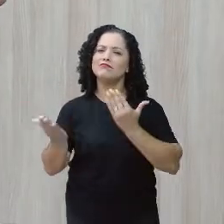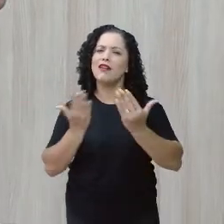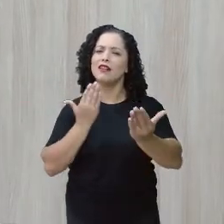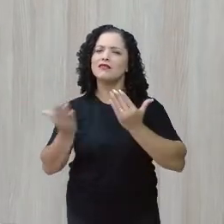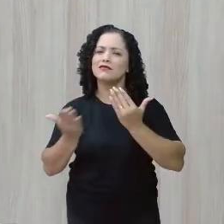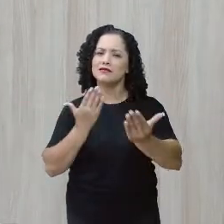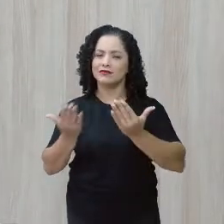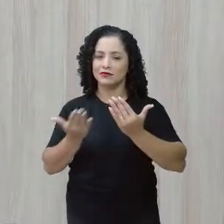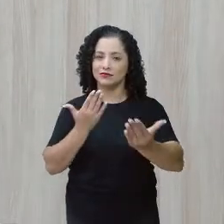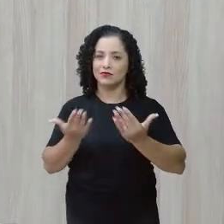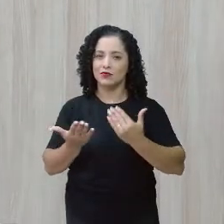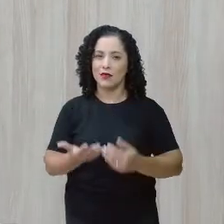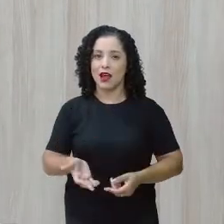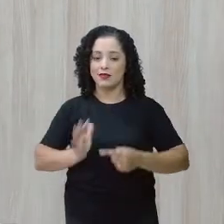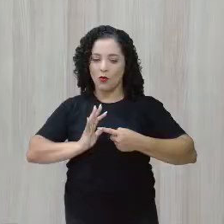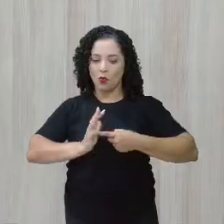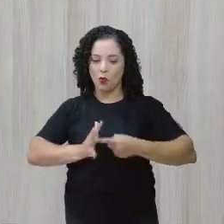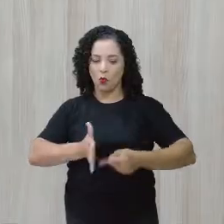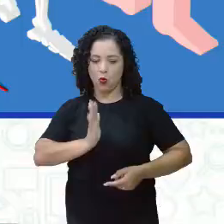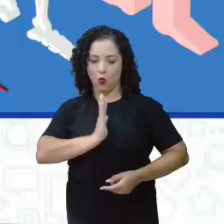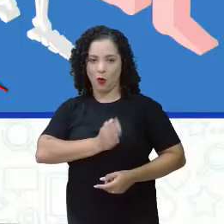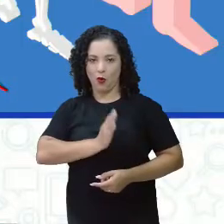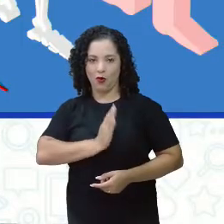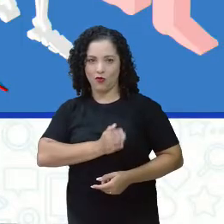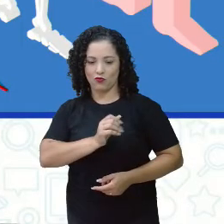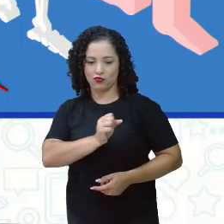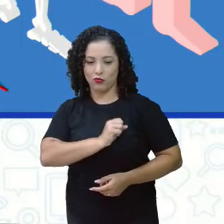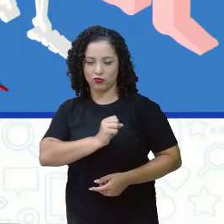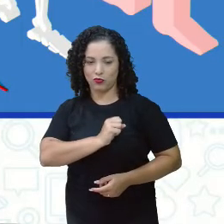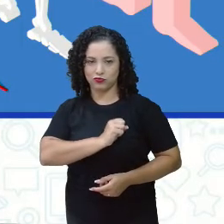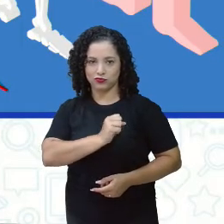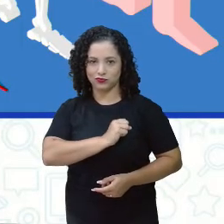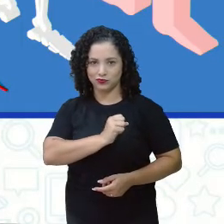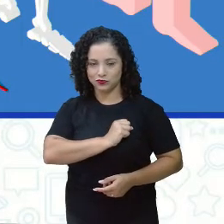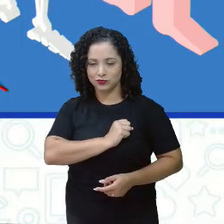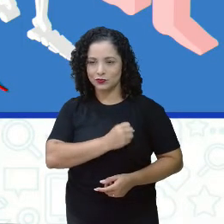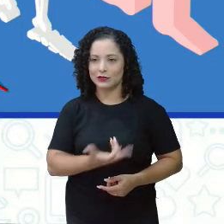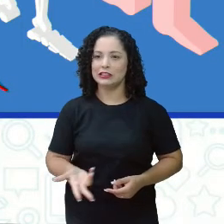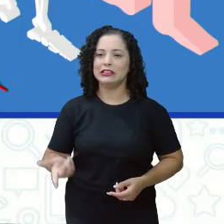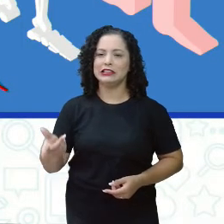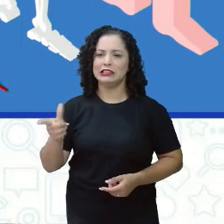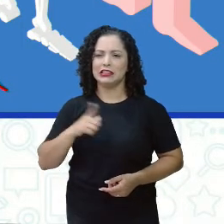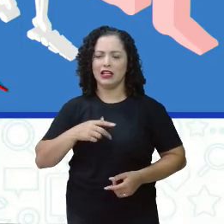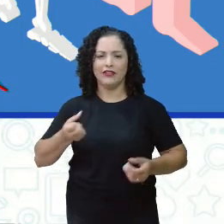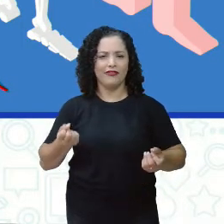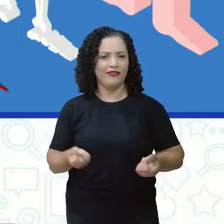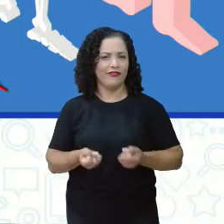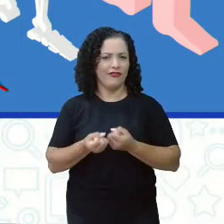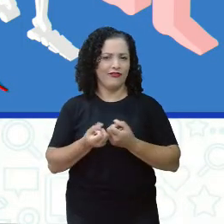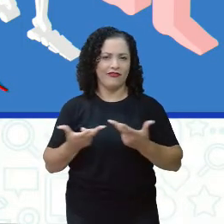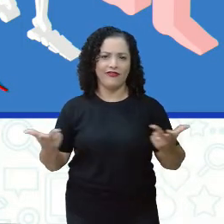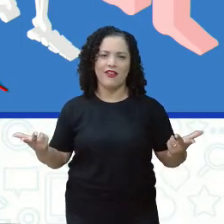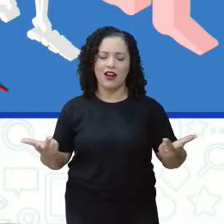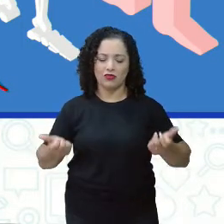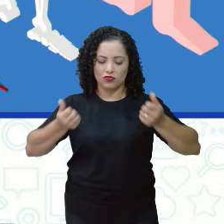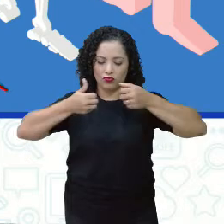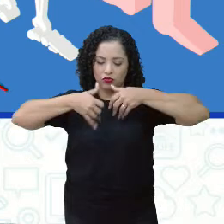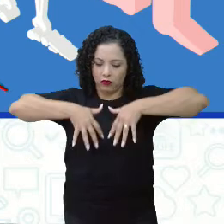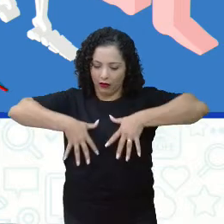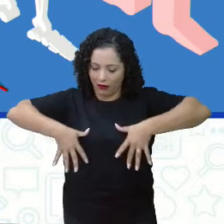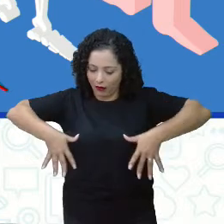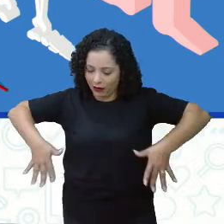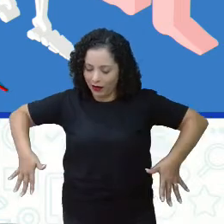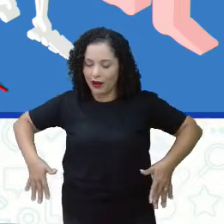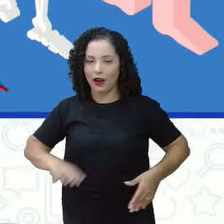né? Então, o que é que nós temos? O sistema cardiovascular é uma extensa rede de vasos sanguíneos que